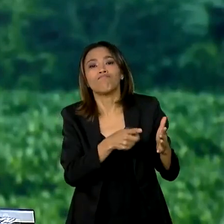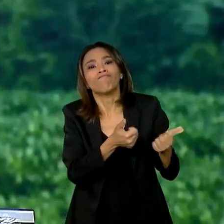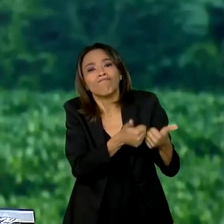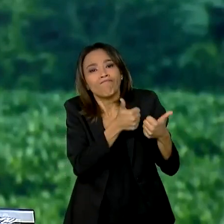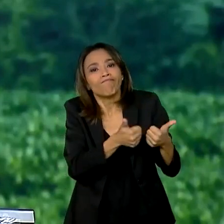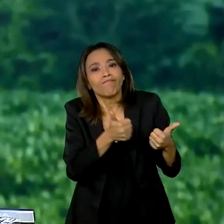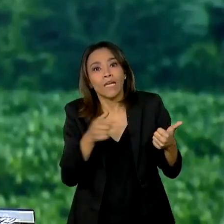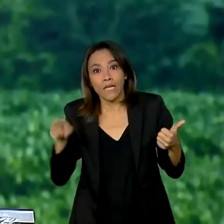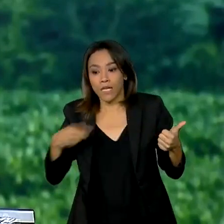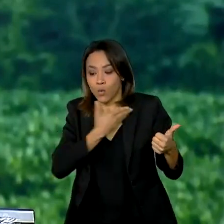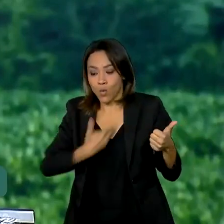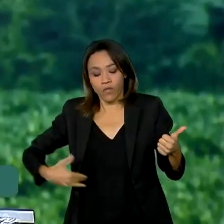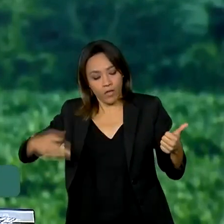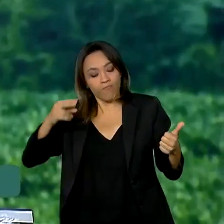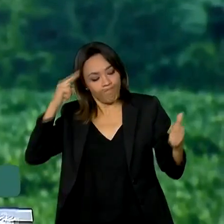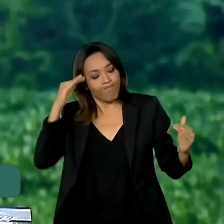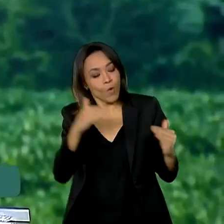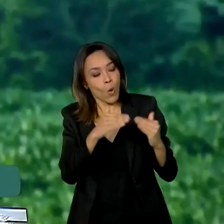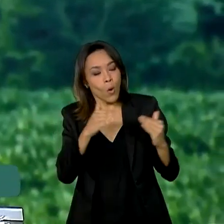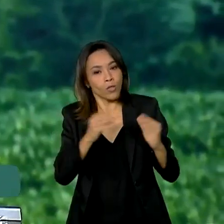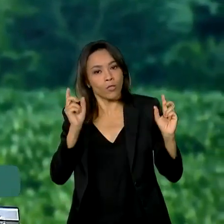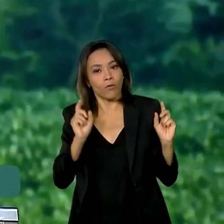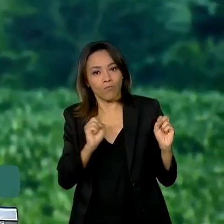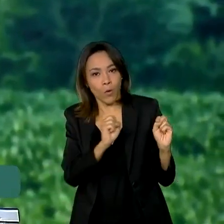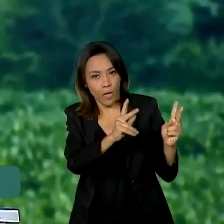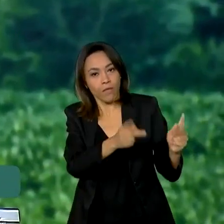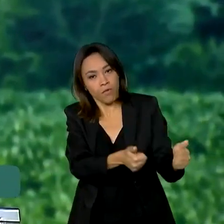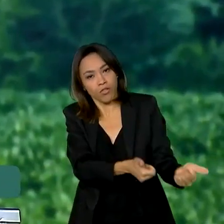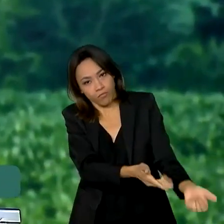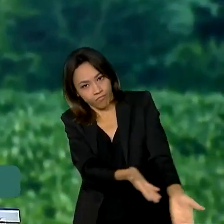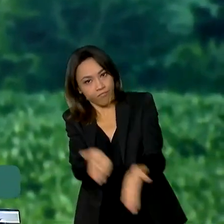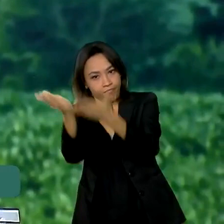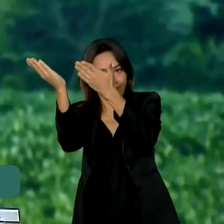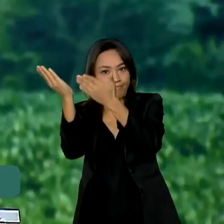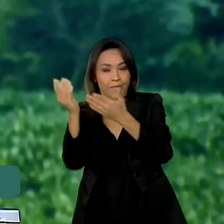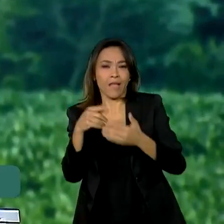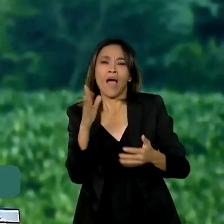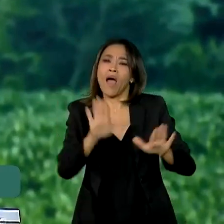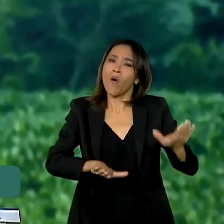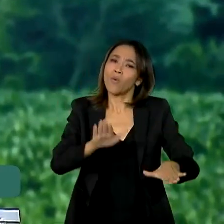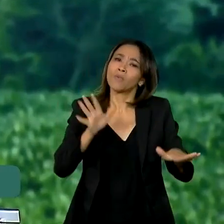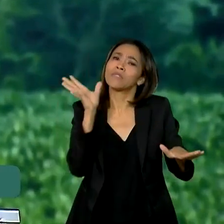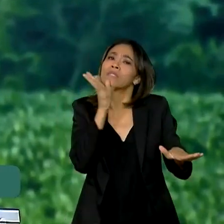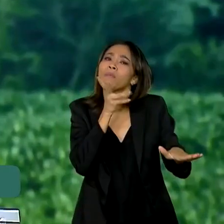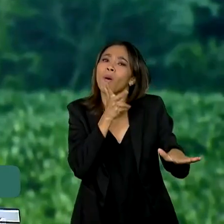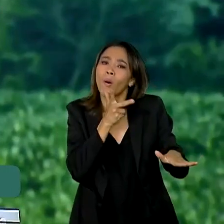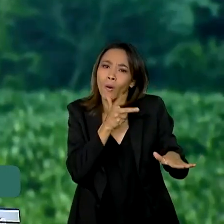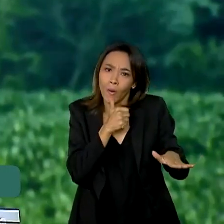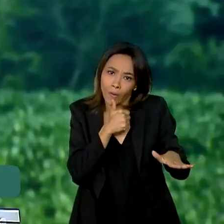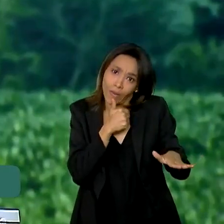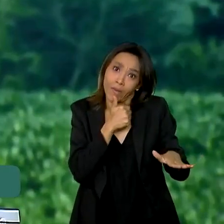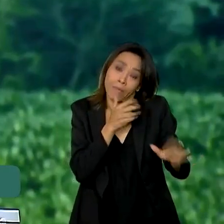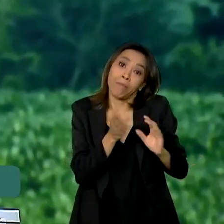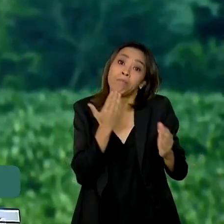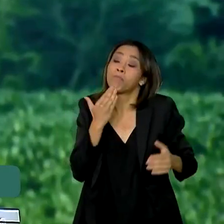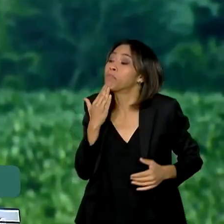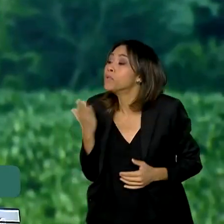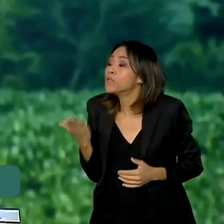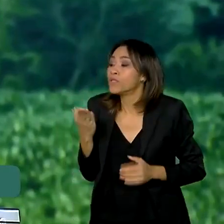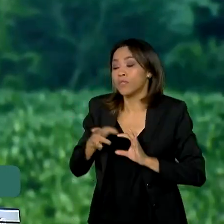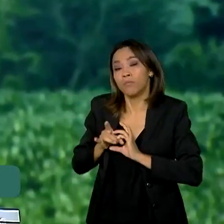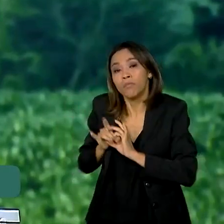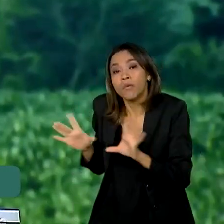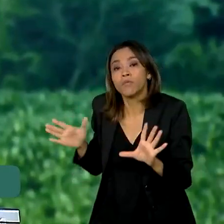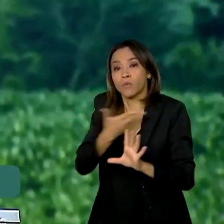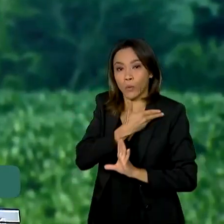e garantido pelo governo. Esses processos são longos, alguns são na escala de anos, dependem